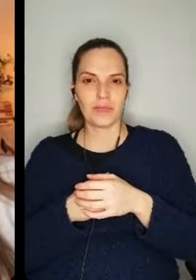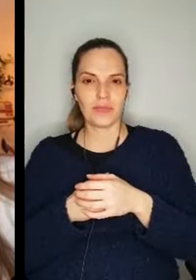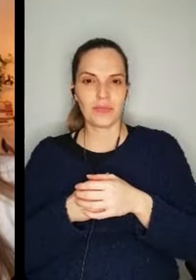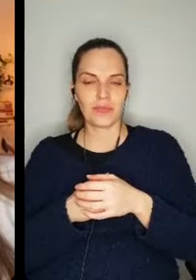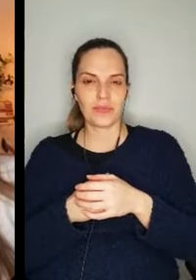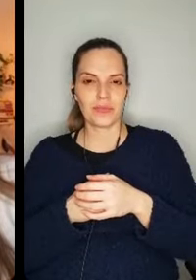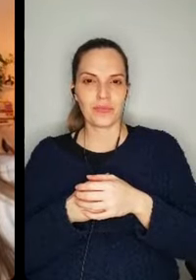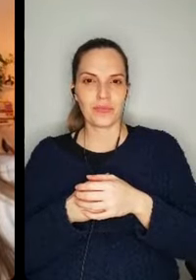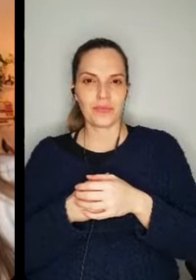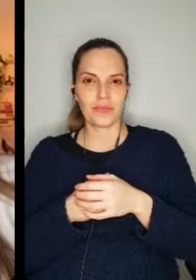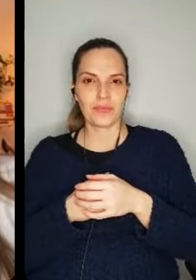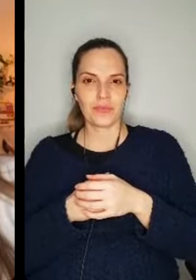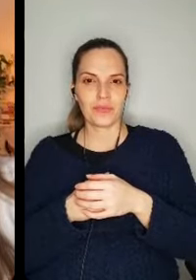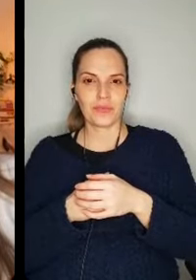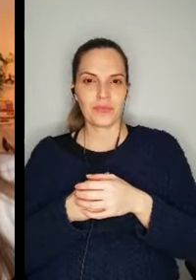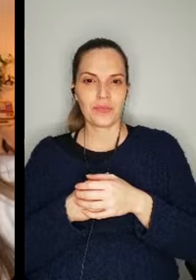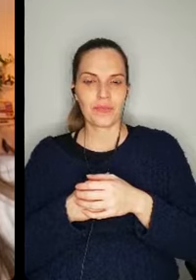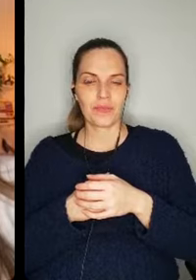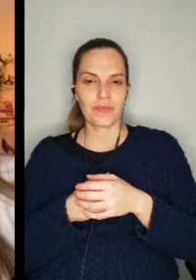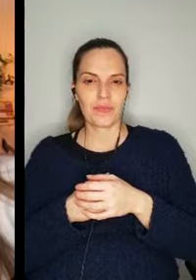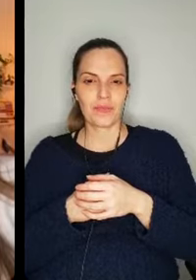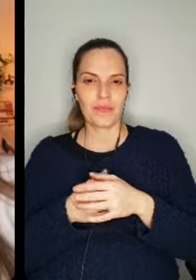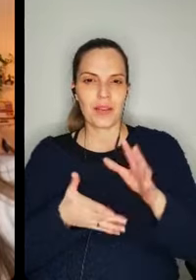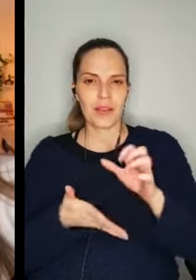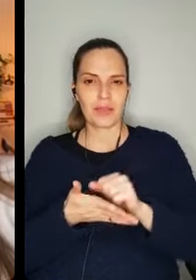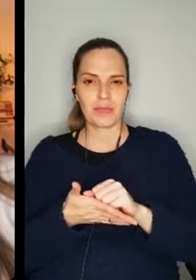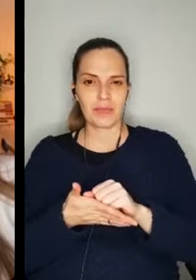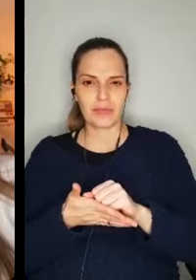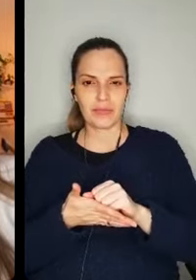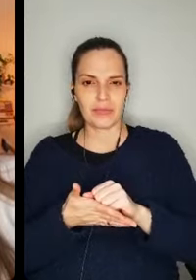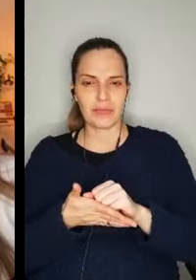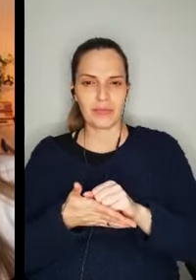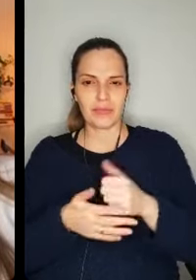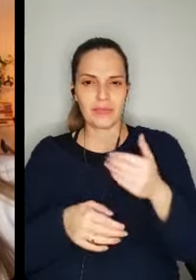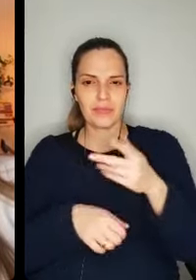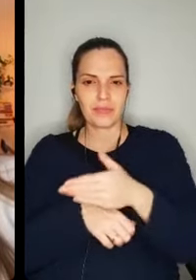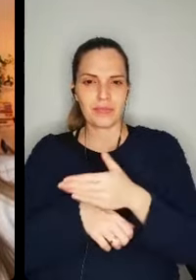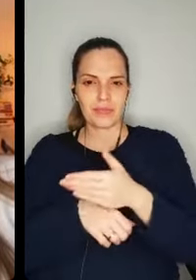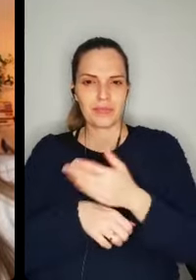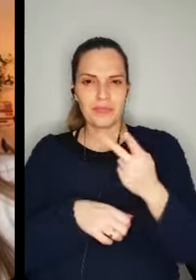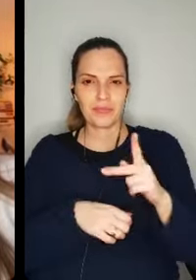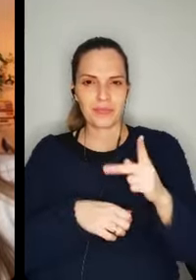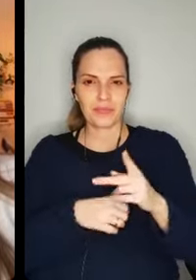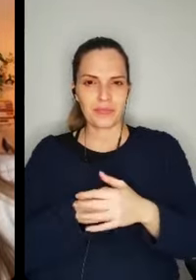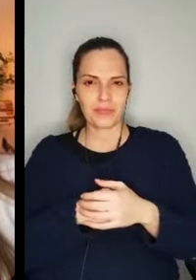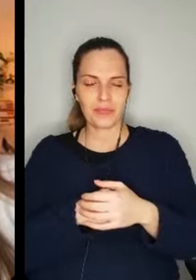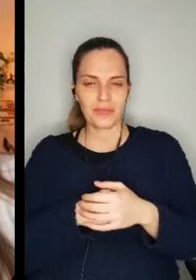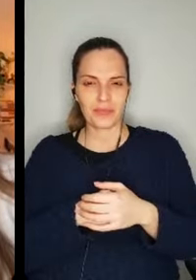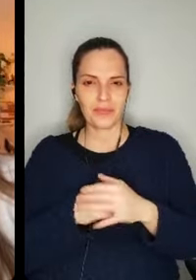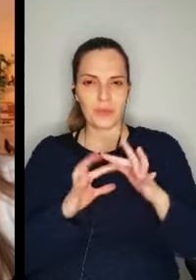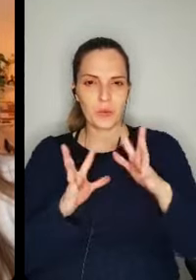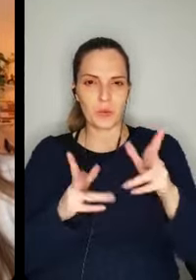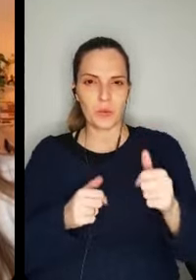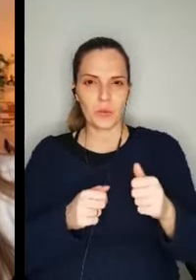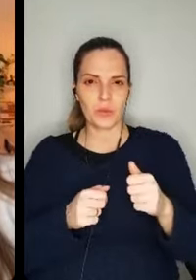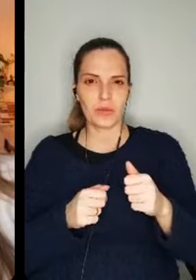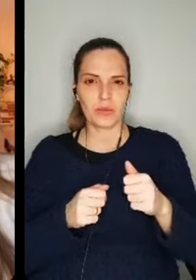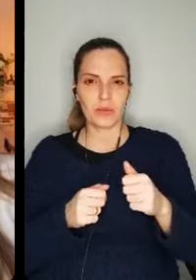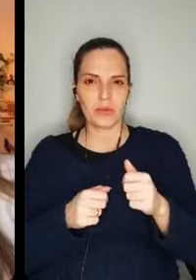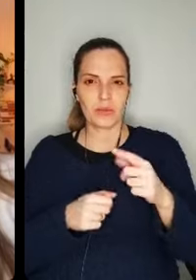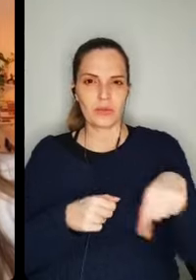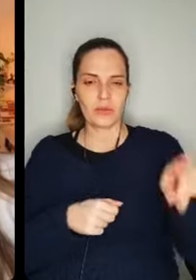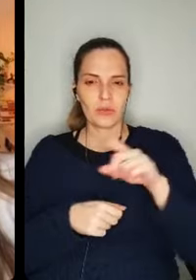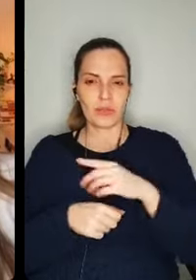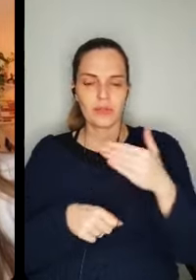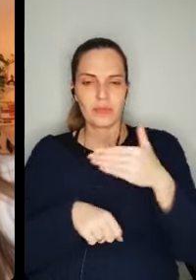deixar registrado a participação dela. Muito obrigado por todas as contribuições que vocês trouxeram, pessoal. Obrigado, pessoal, também do chat que